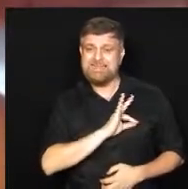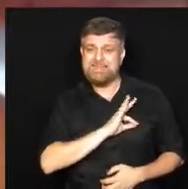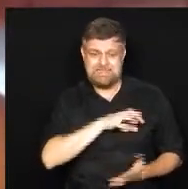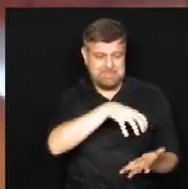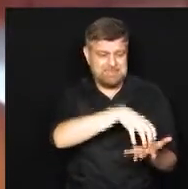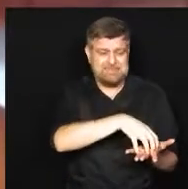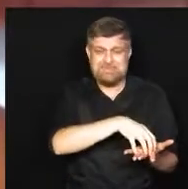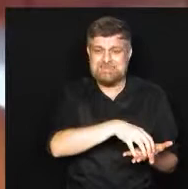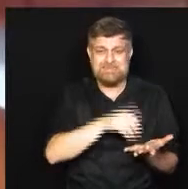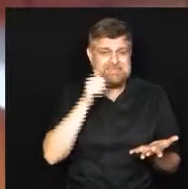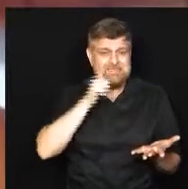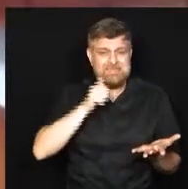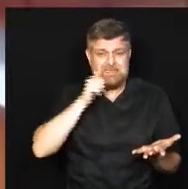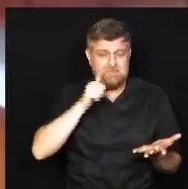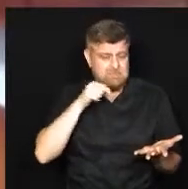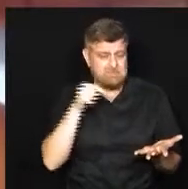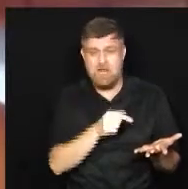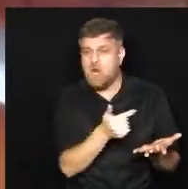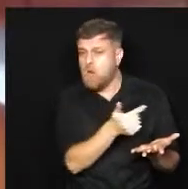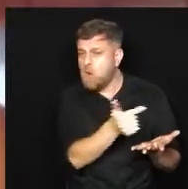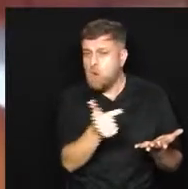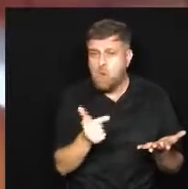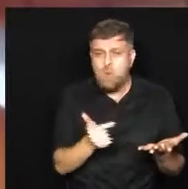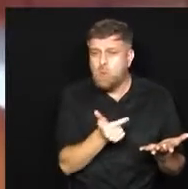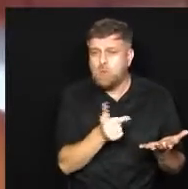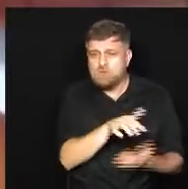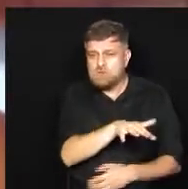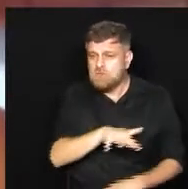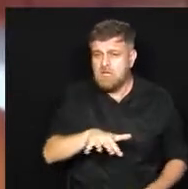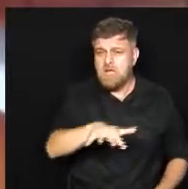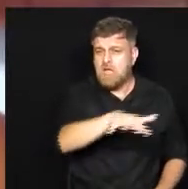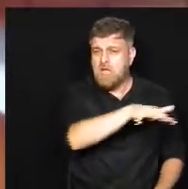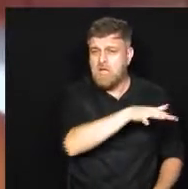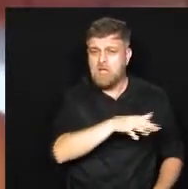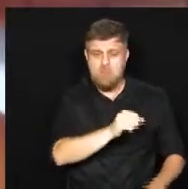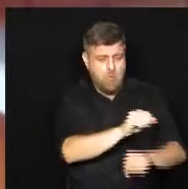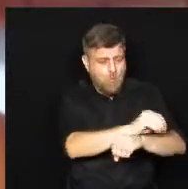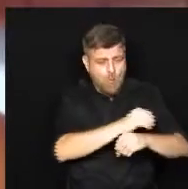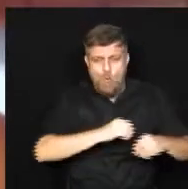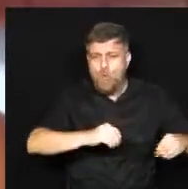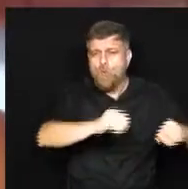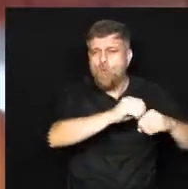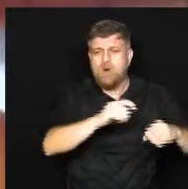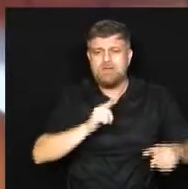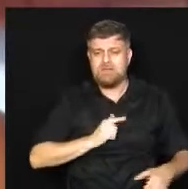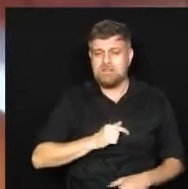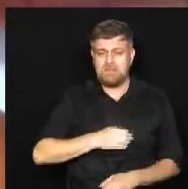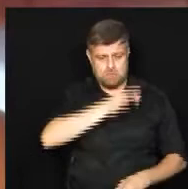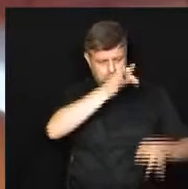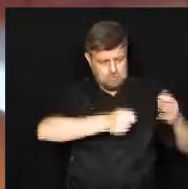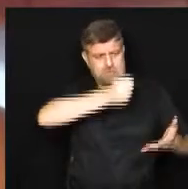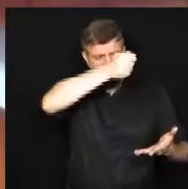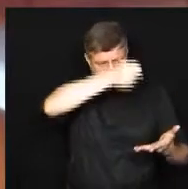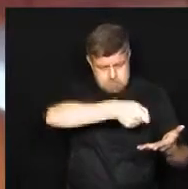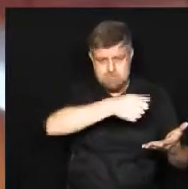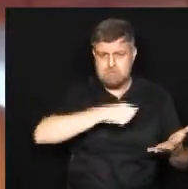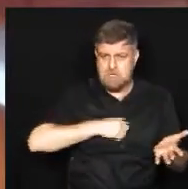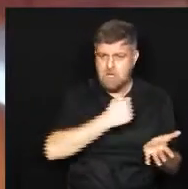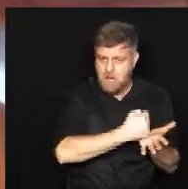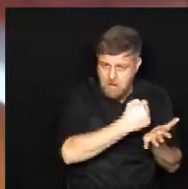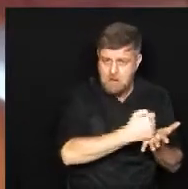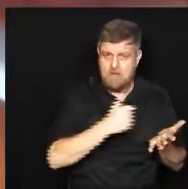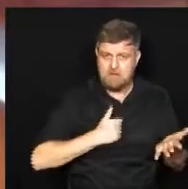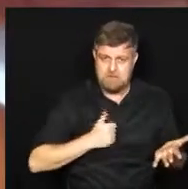violência doméstica. Uma vara é um setor na justiça, né? Que teria um juiz, que teria cartório, que teria